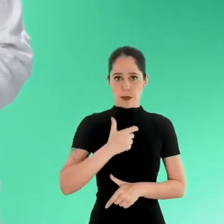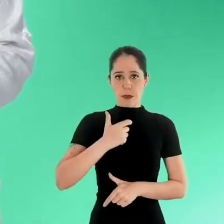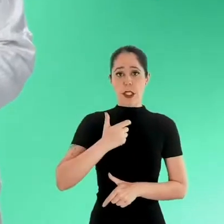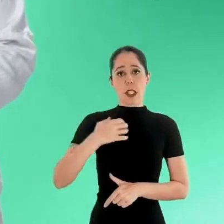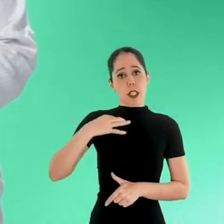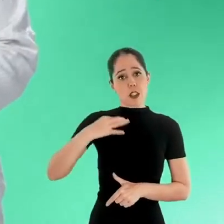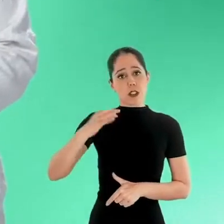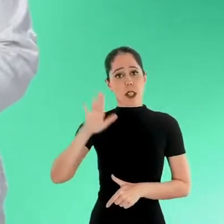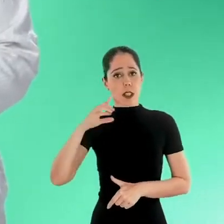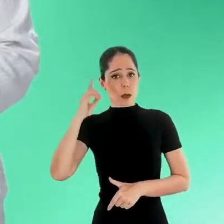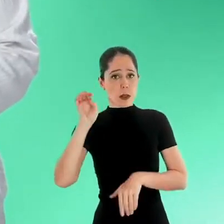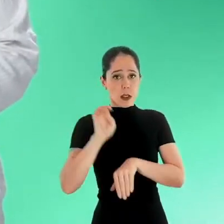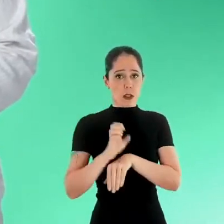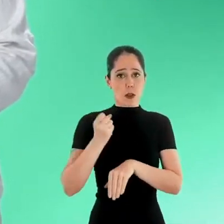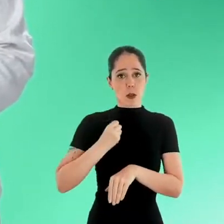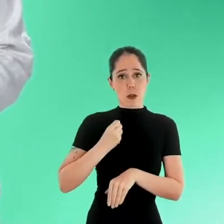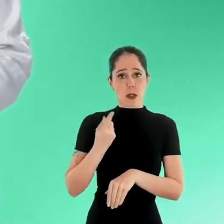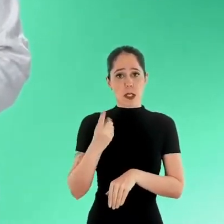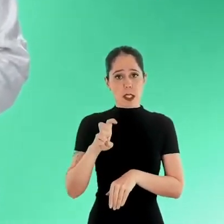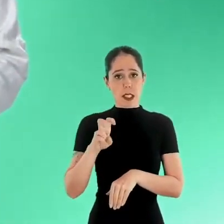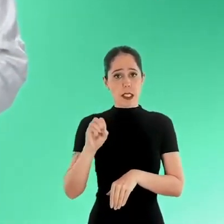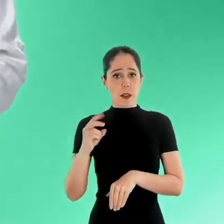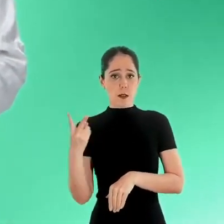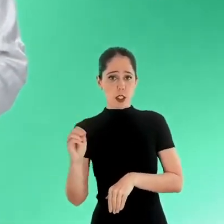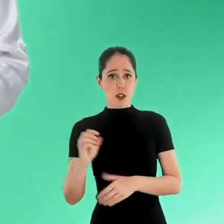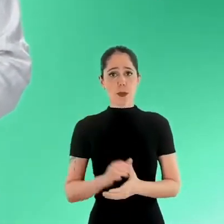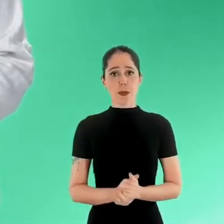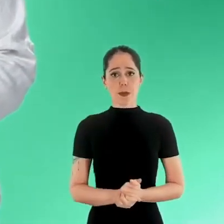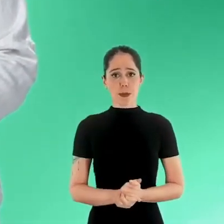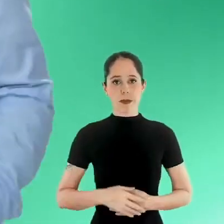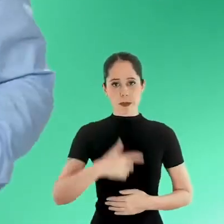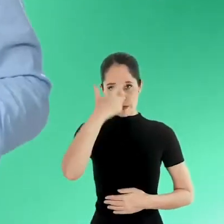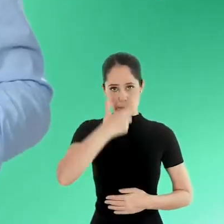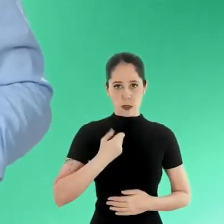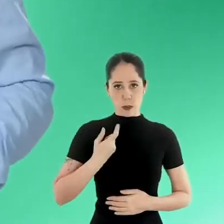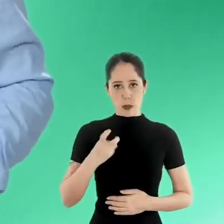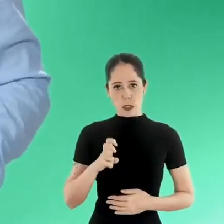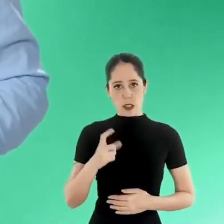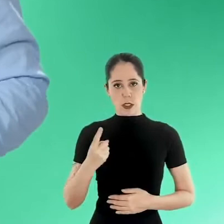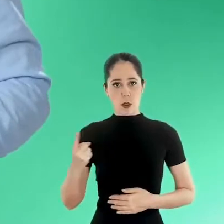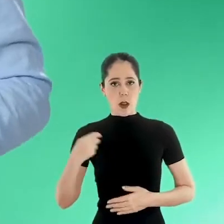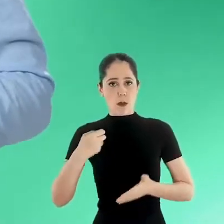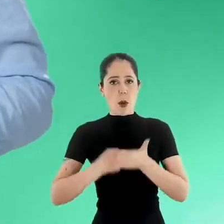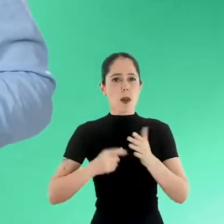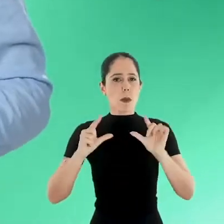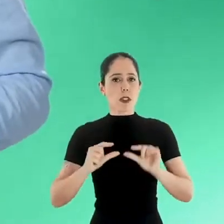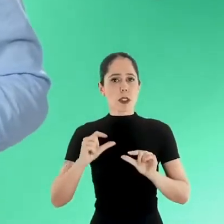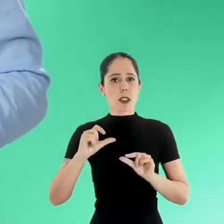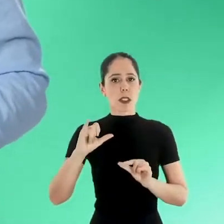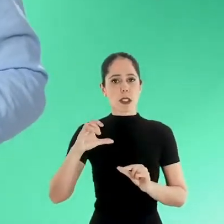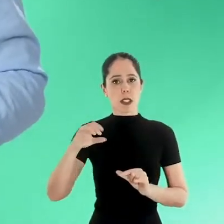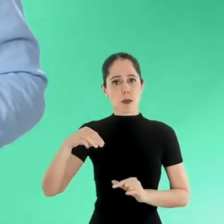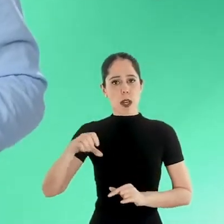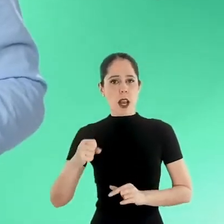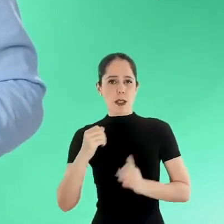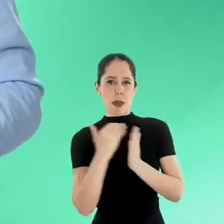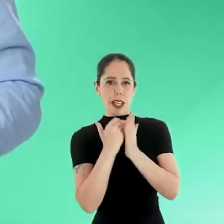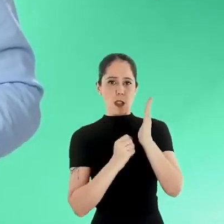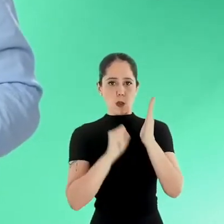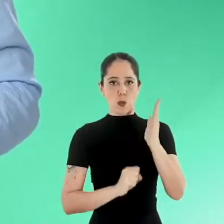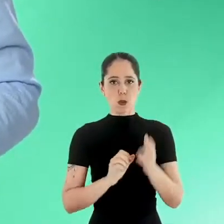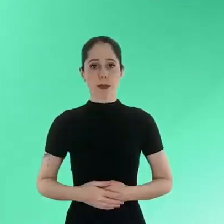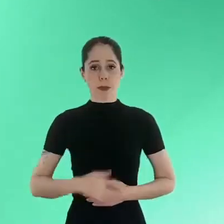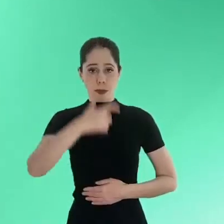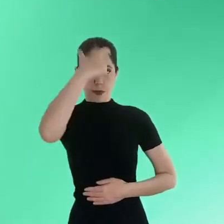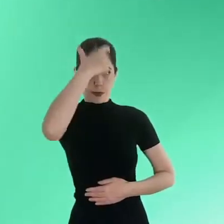Sou Adriana Paladino, candidata a deputada estadual com o número 15020. Meu nome é Romário Paz, 15111. Vou lutar pela diminuição do ICMS para